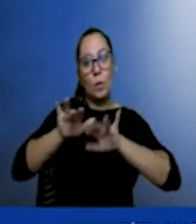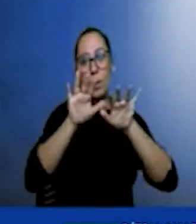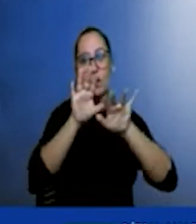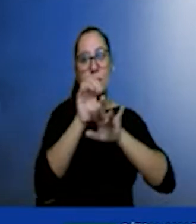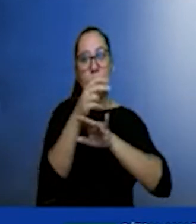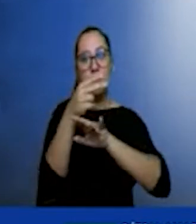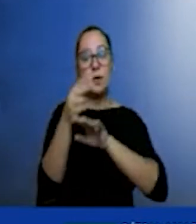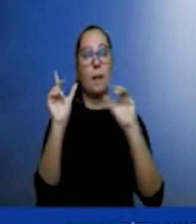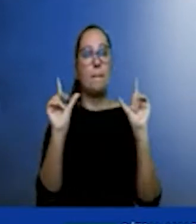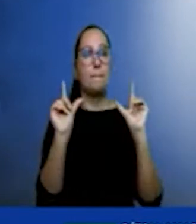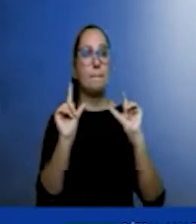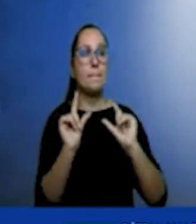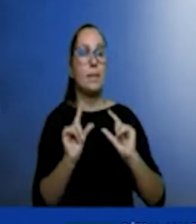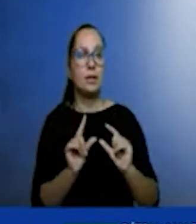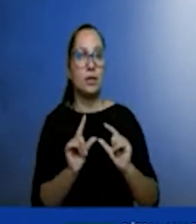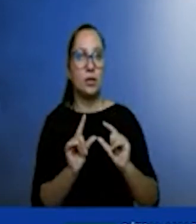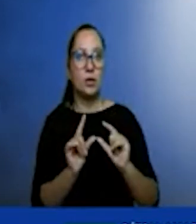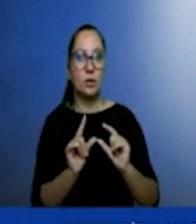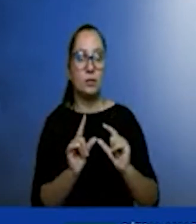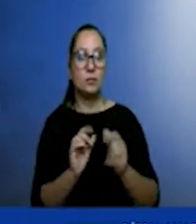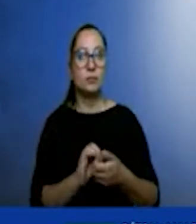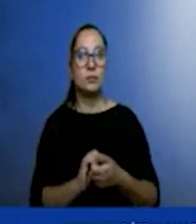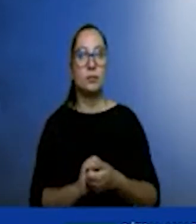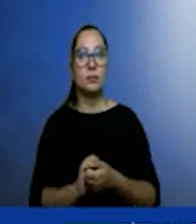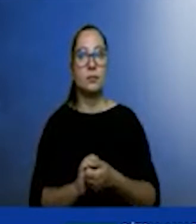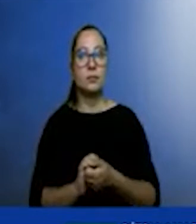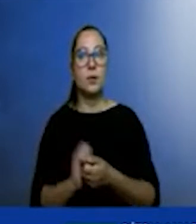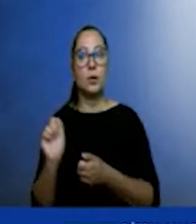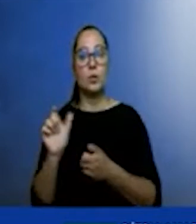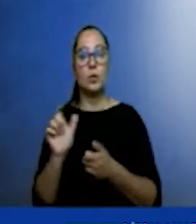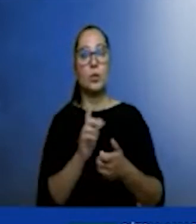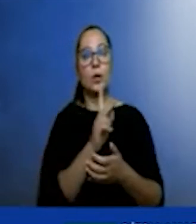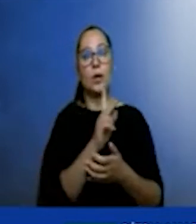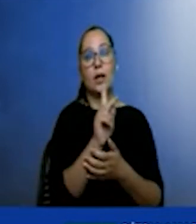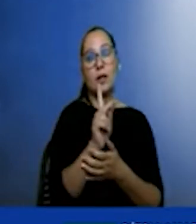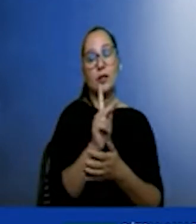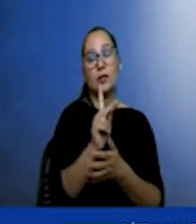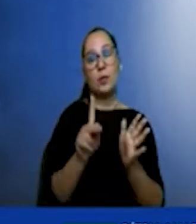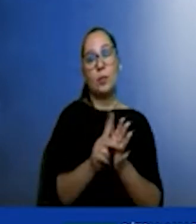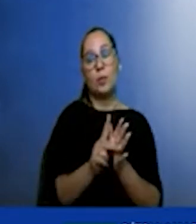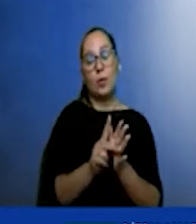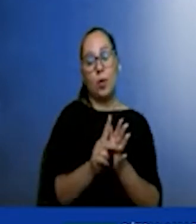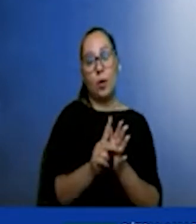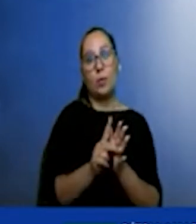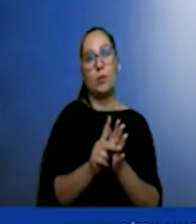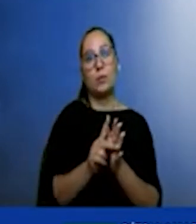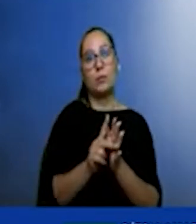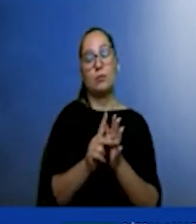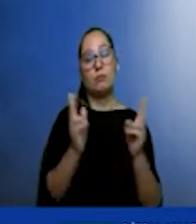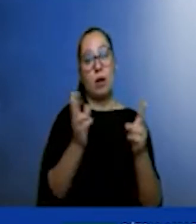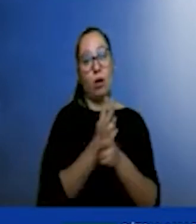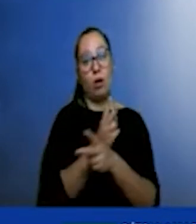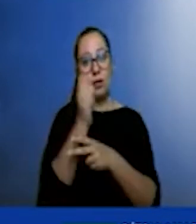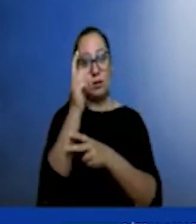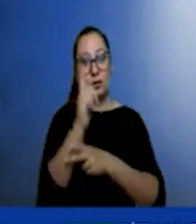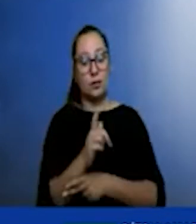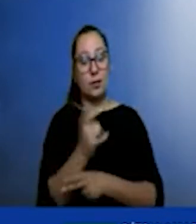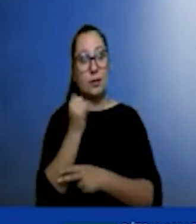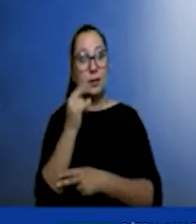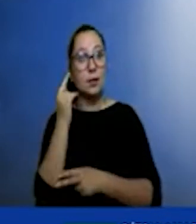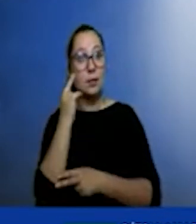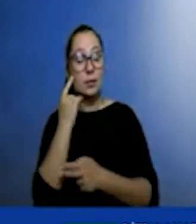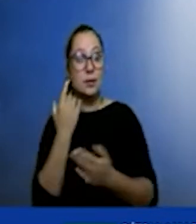menor, até mesmo menor do que o hidrogênio de eólica e solar, se você considerar o life